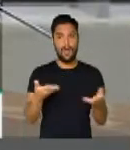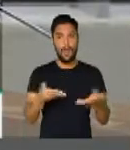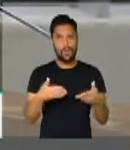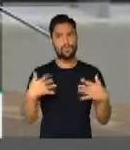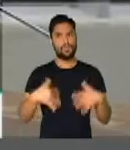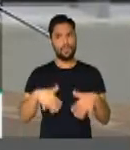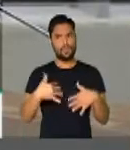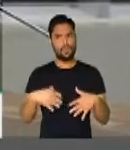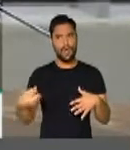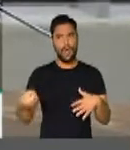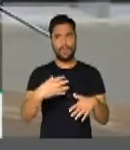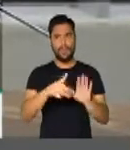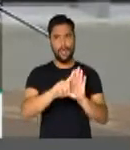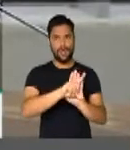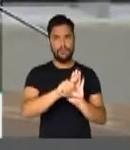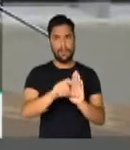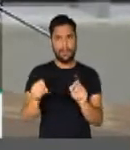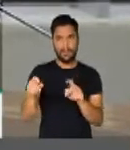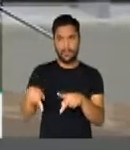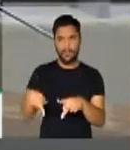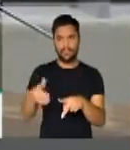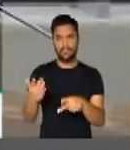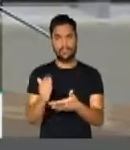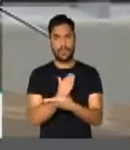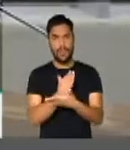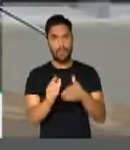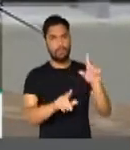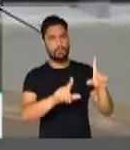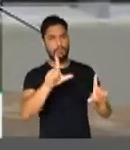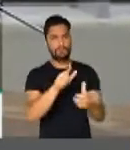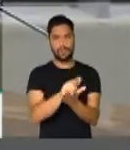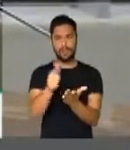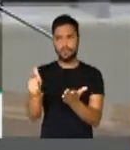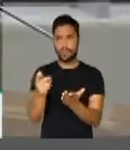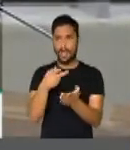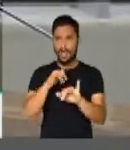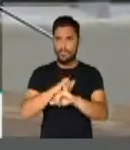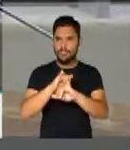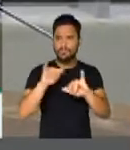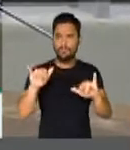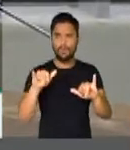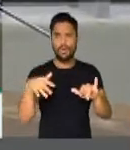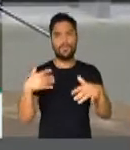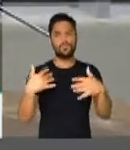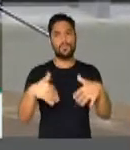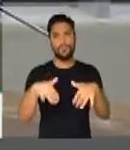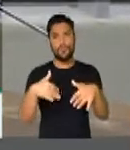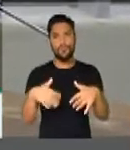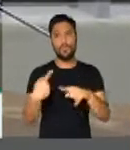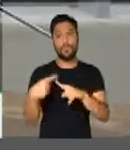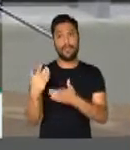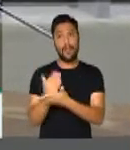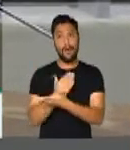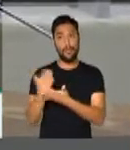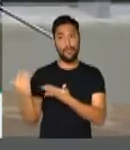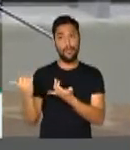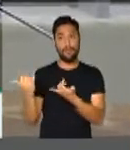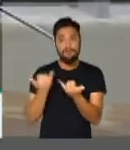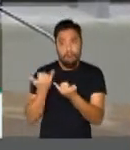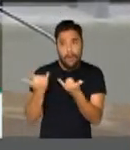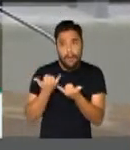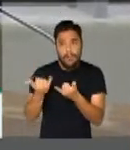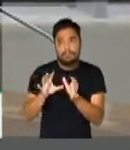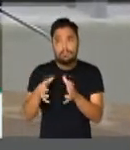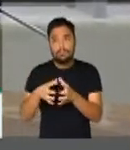reforma da Previdência, que tem sido anunciada pelos grandes veículos de comunicação diante das primeiras notícias da equipe